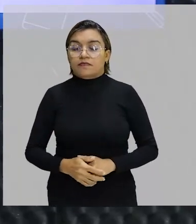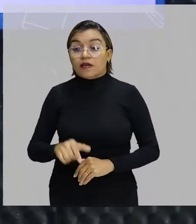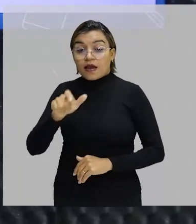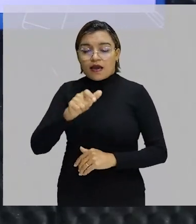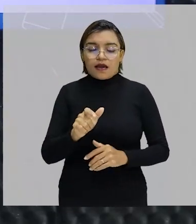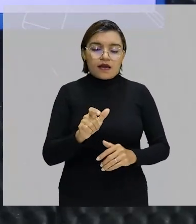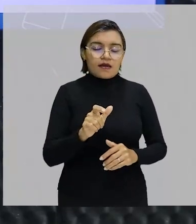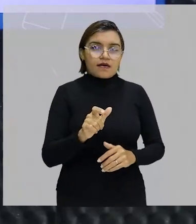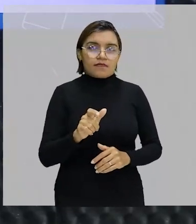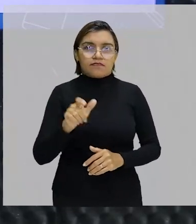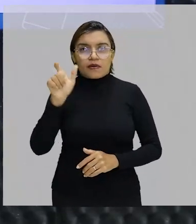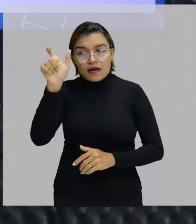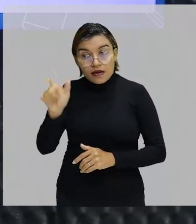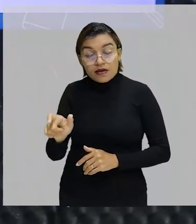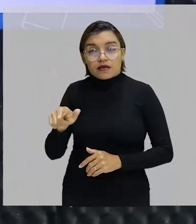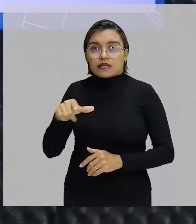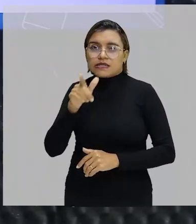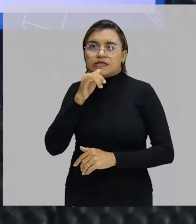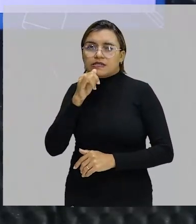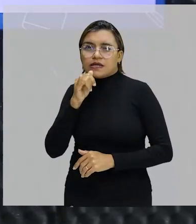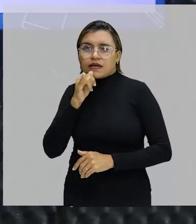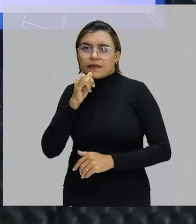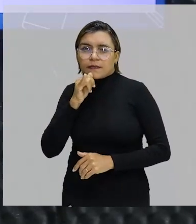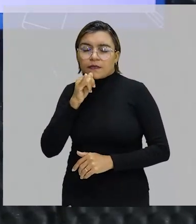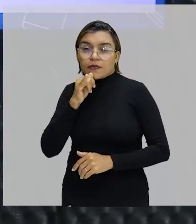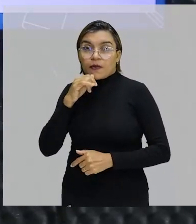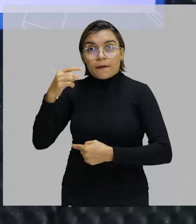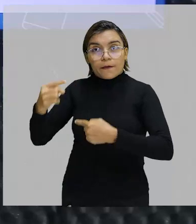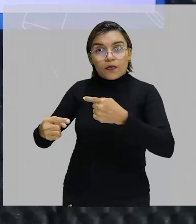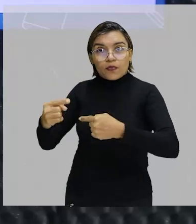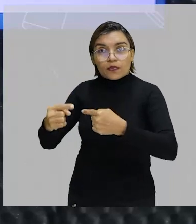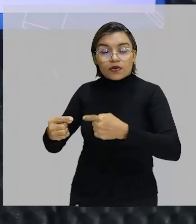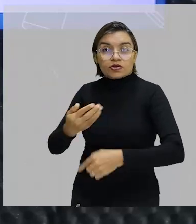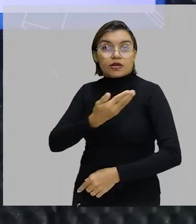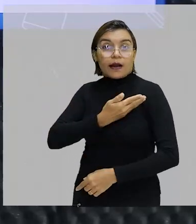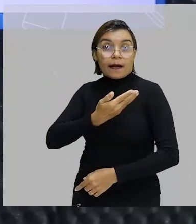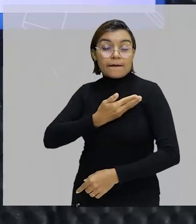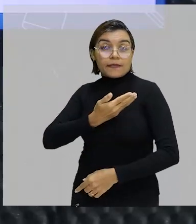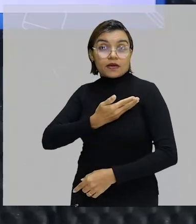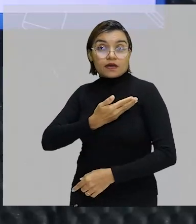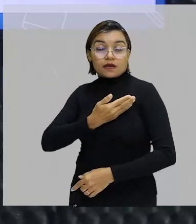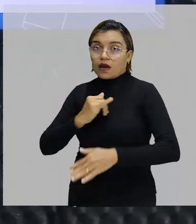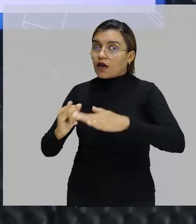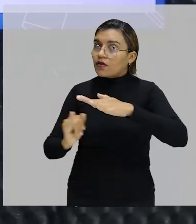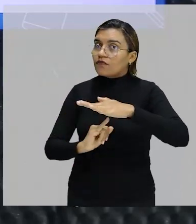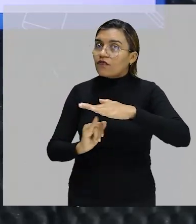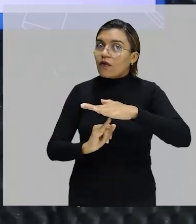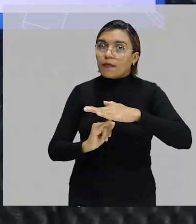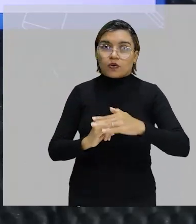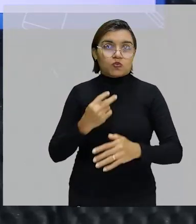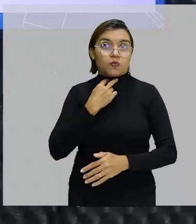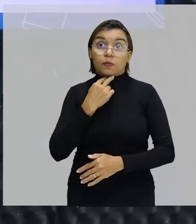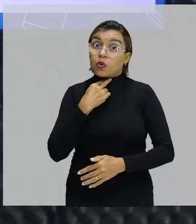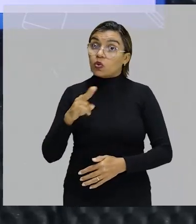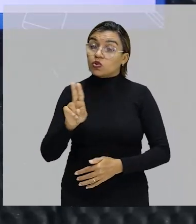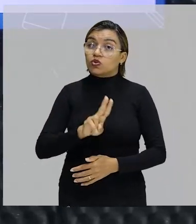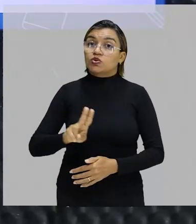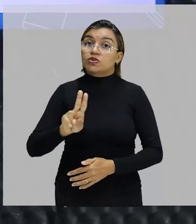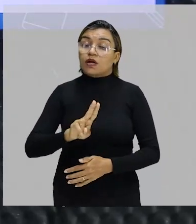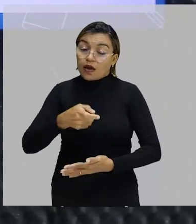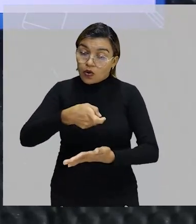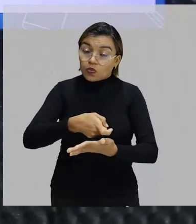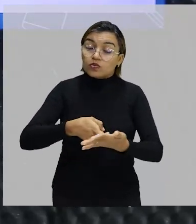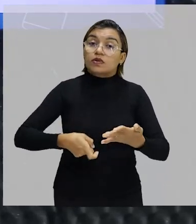parlamentares, mesmo eles sendo colegas de plenária, não existe informalidade na elaboração do requerimento, certo? É um